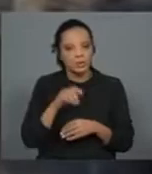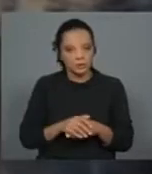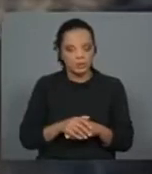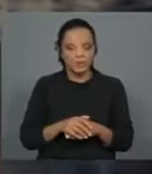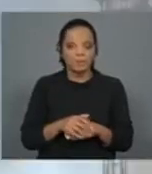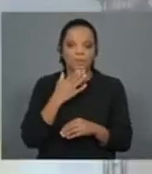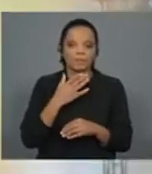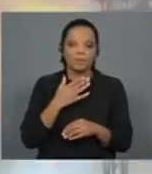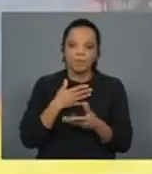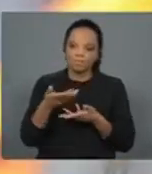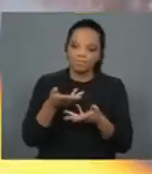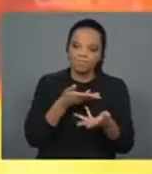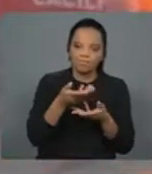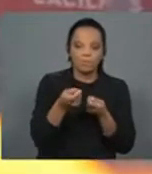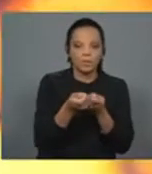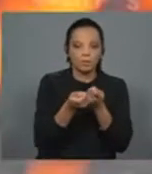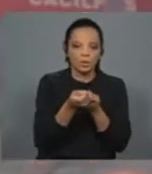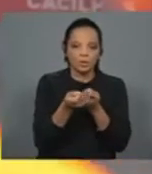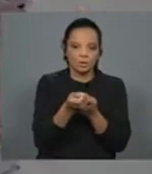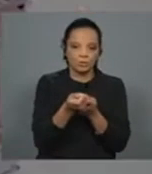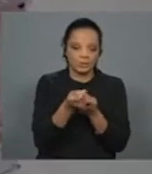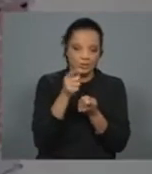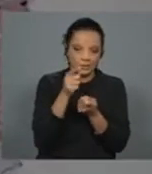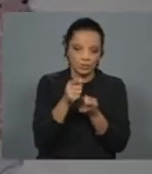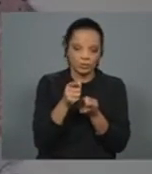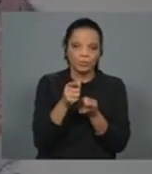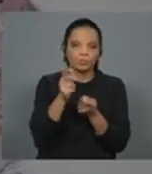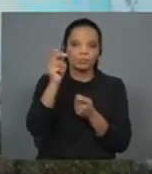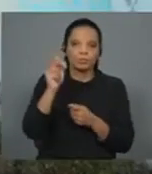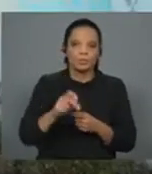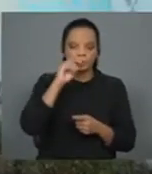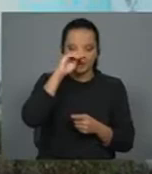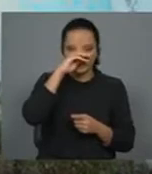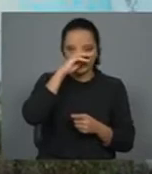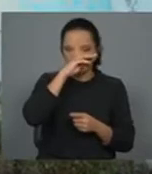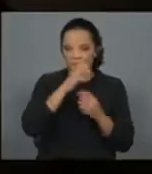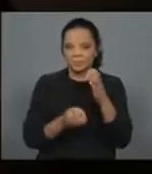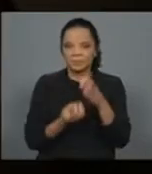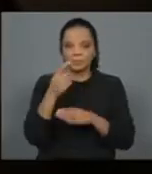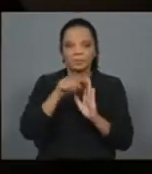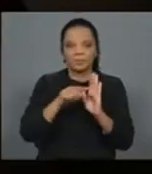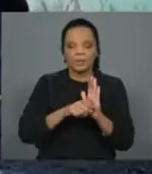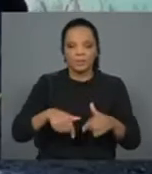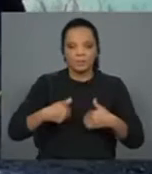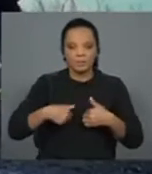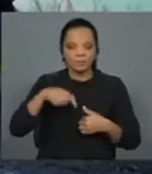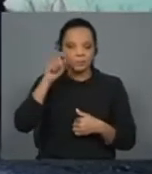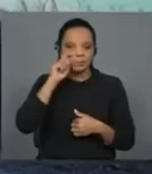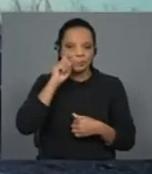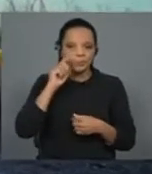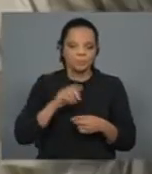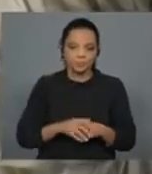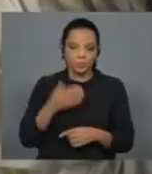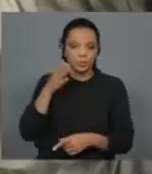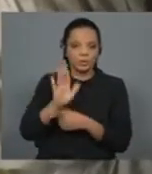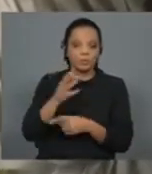mais uns para os outros, mais próximos. E é esta a componente daquilo que tem a ver com a criação das medidas de autoproteção. Dou o exemplo, no caso